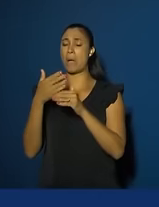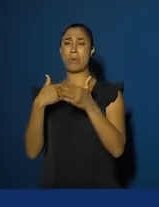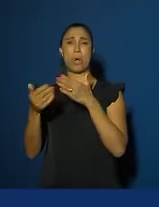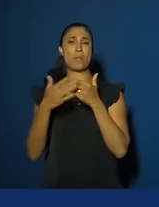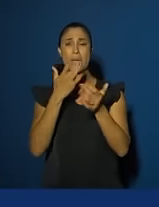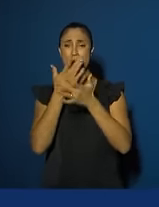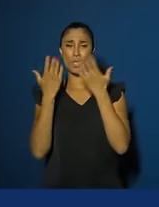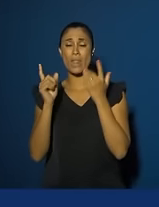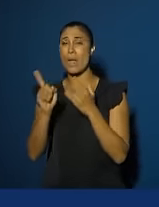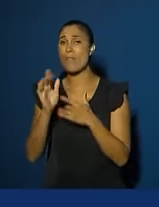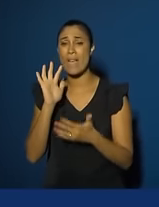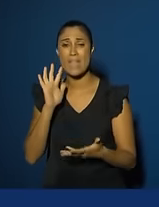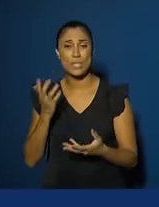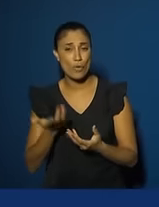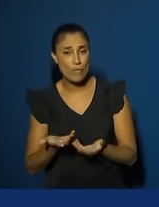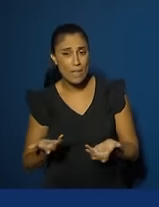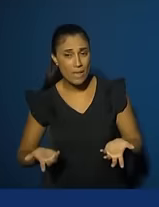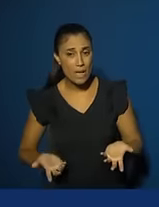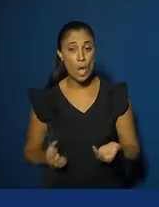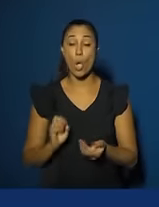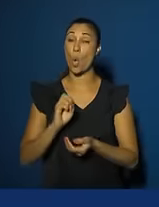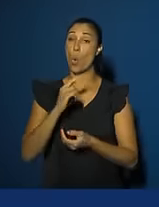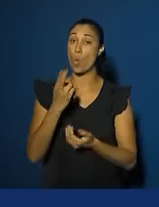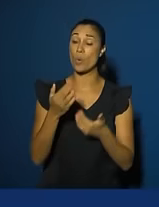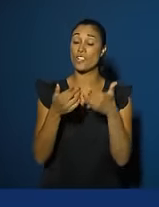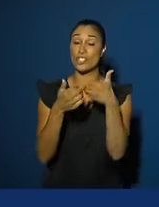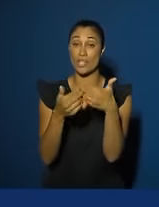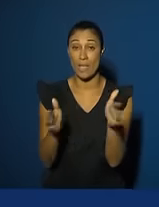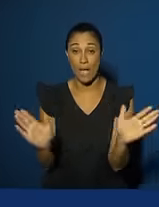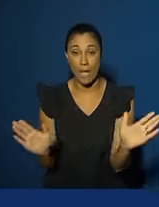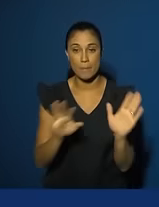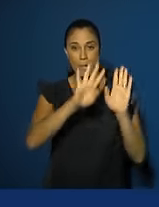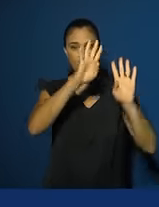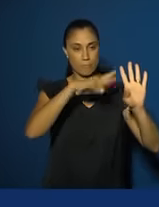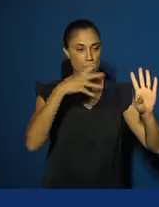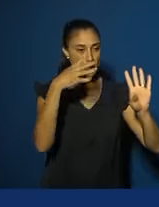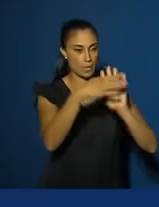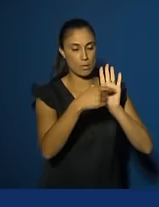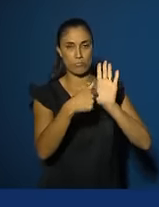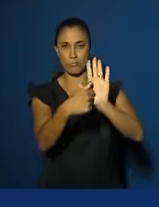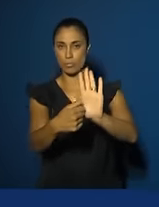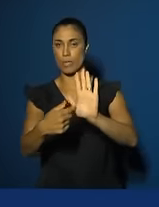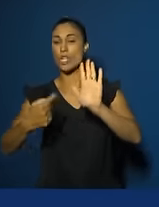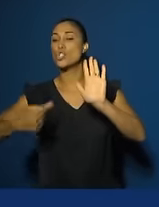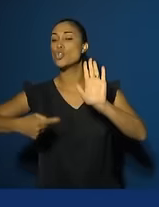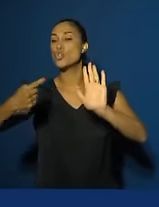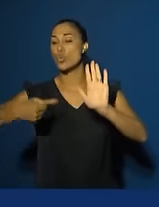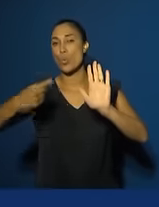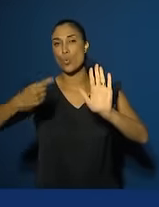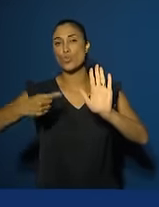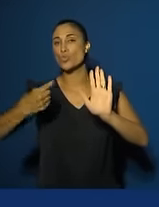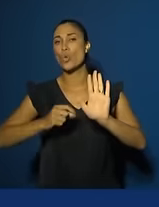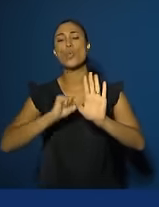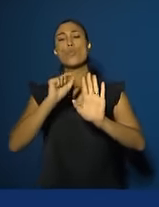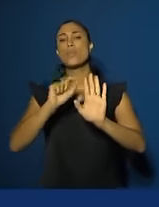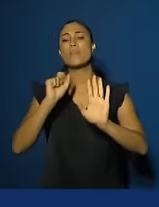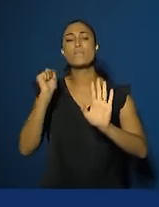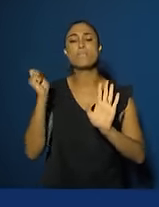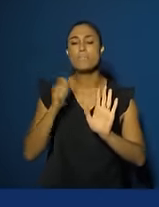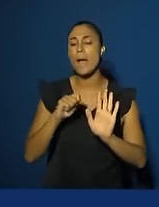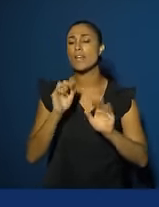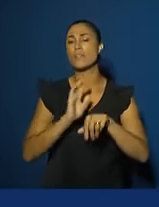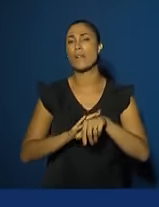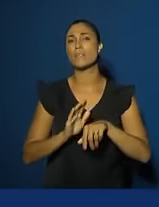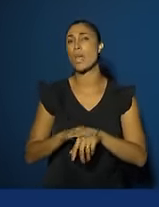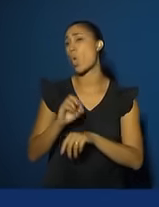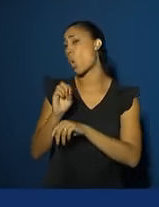não vai resolver então ou a gente abre a planilha e discute o número e vê o que é certo fazer